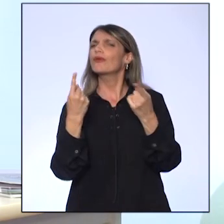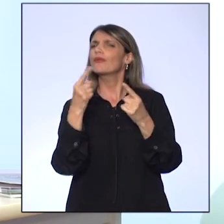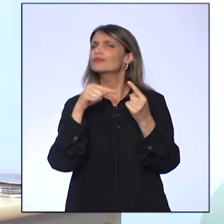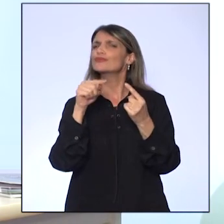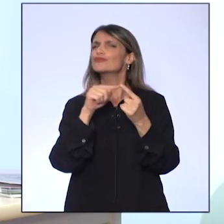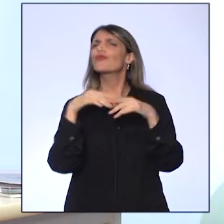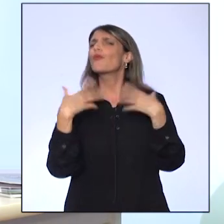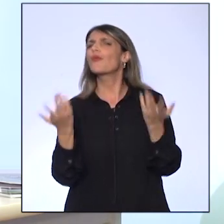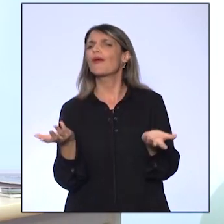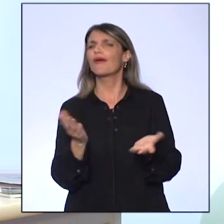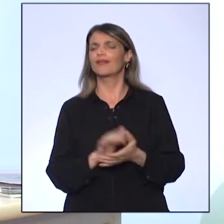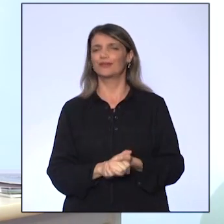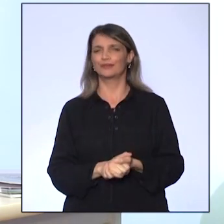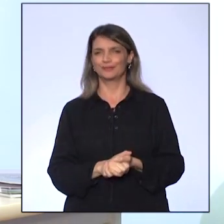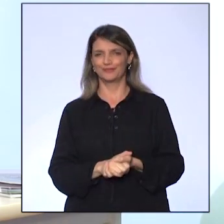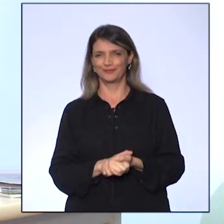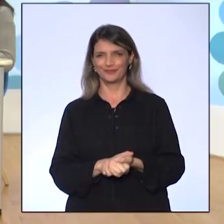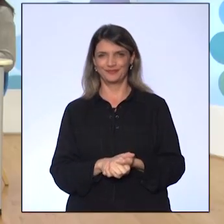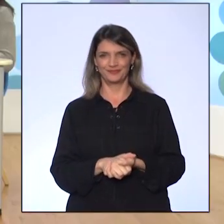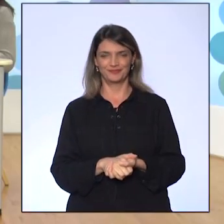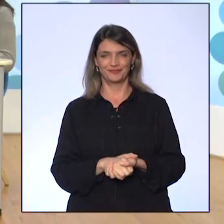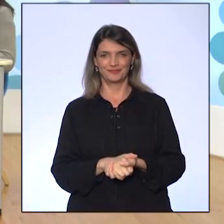objetivo? Ok? Voltamos já já.